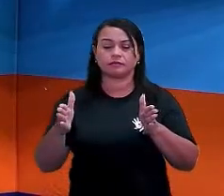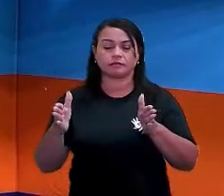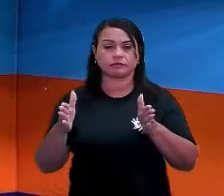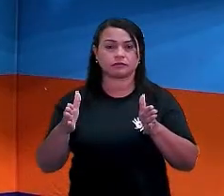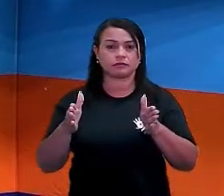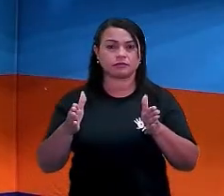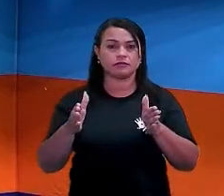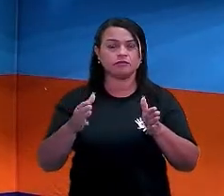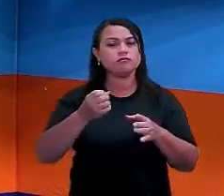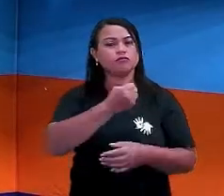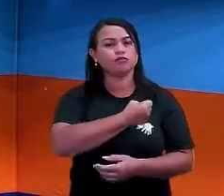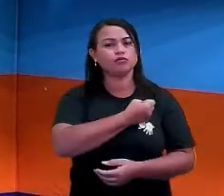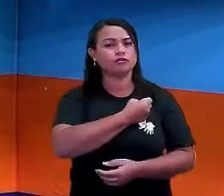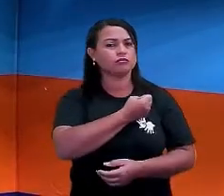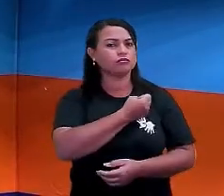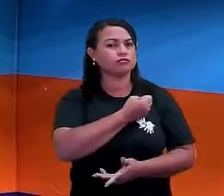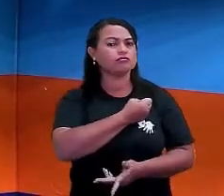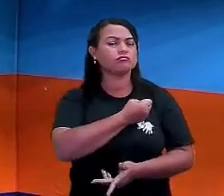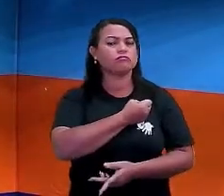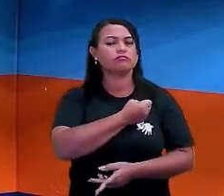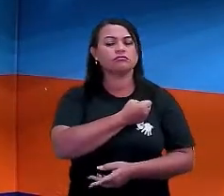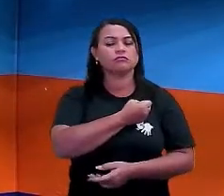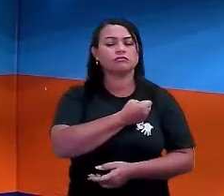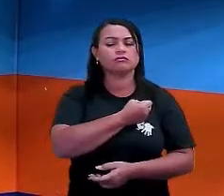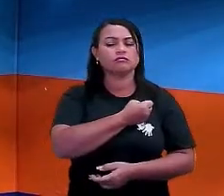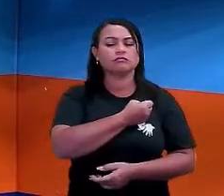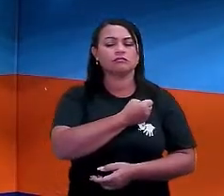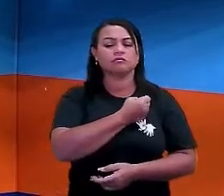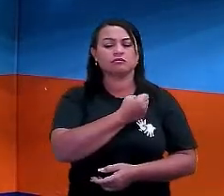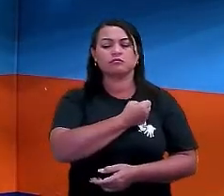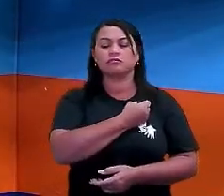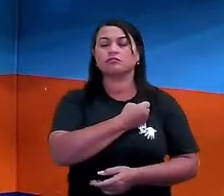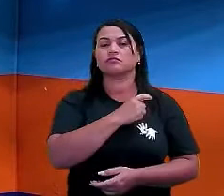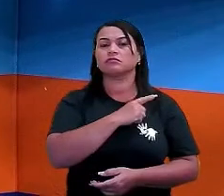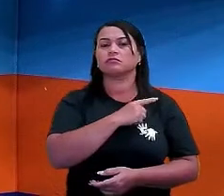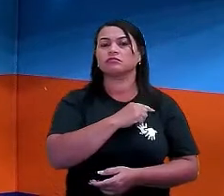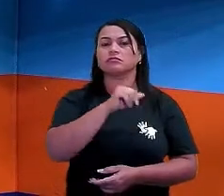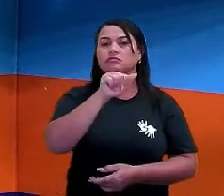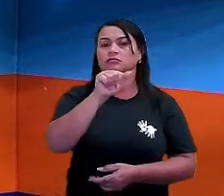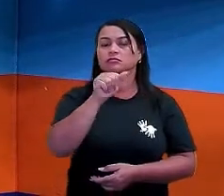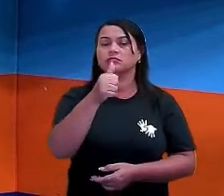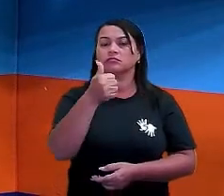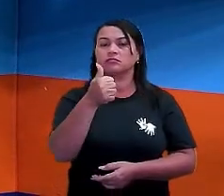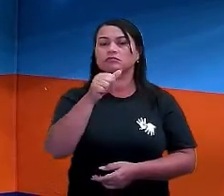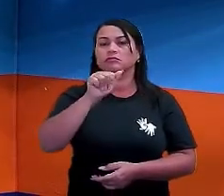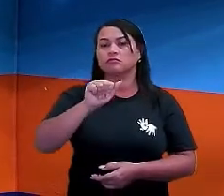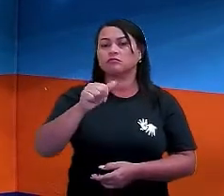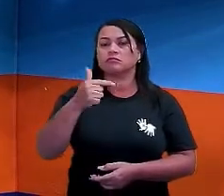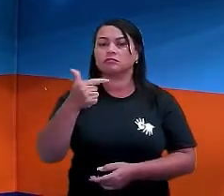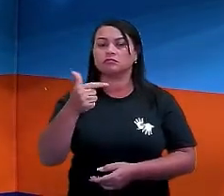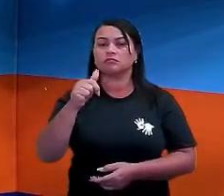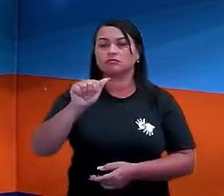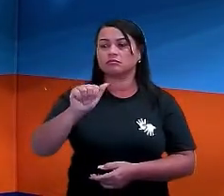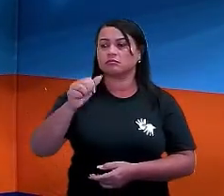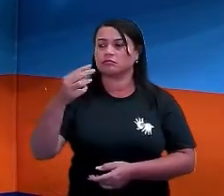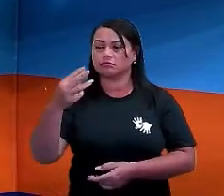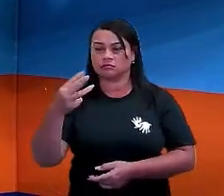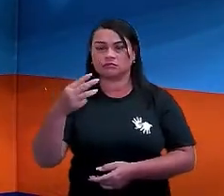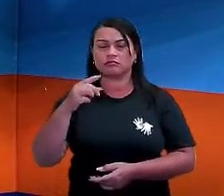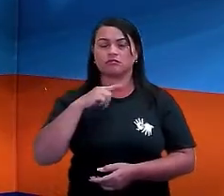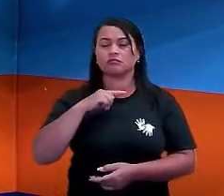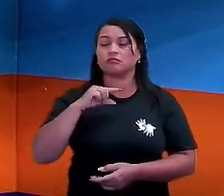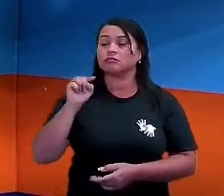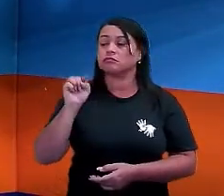representada lá pelos números, né, a representação numérica. Eu tenho o A1, o A2, o A3 e a reticência, né? Aí eu quero descobrir